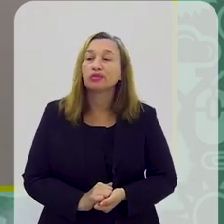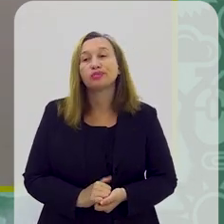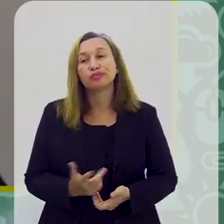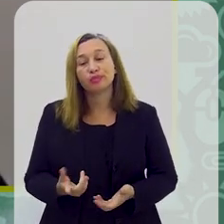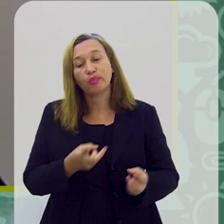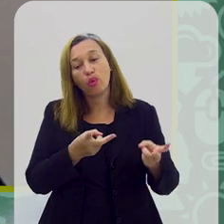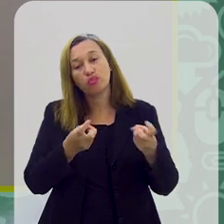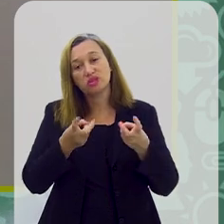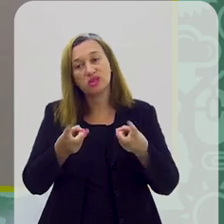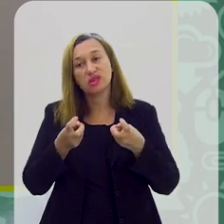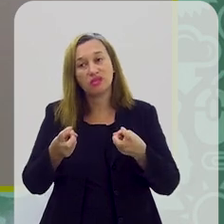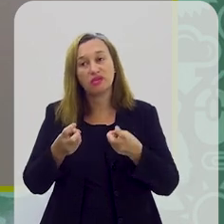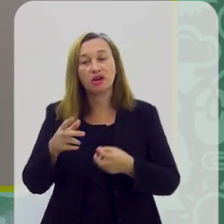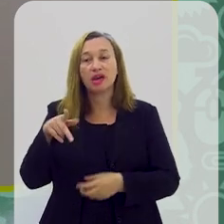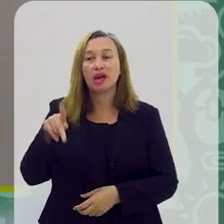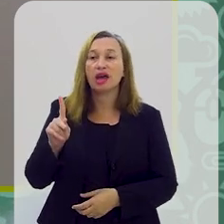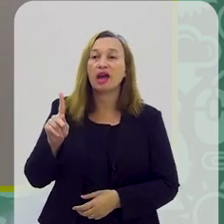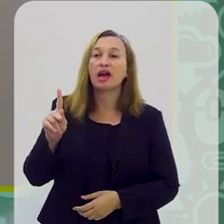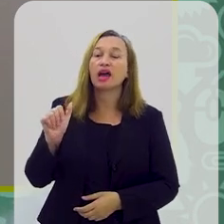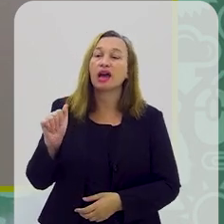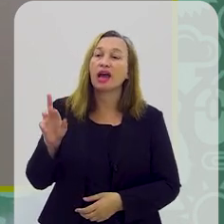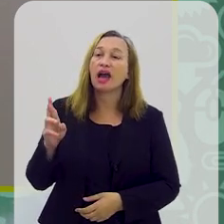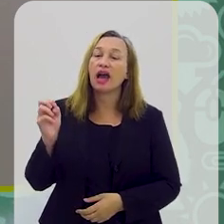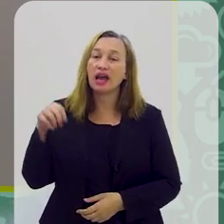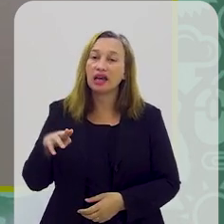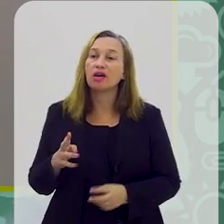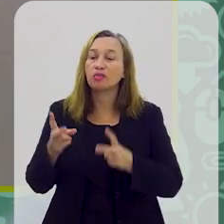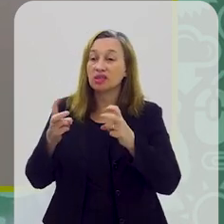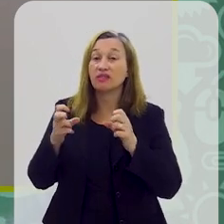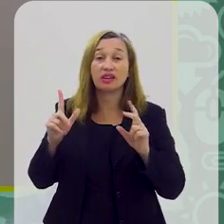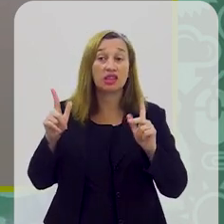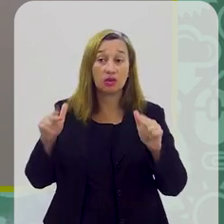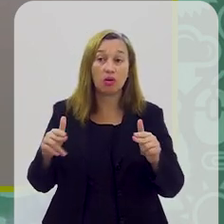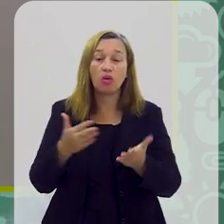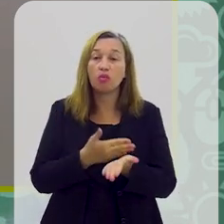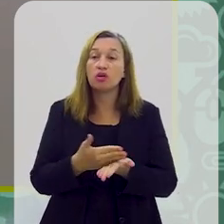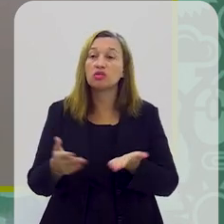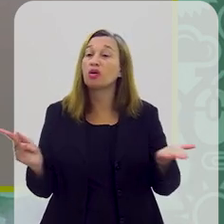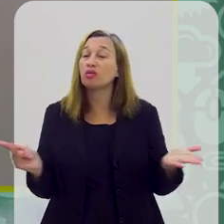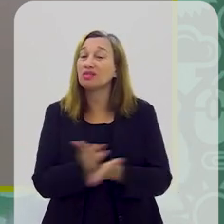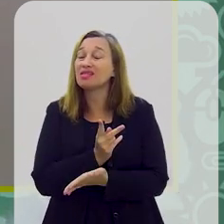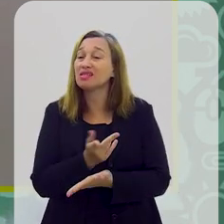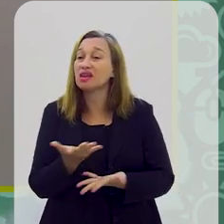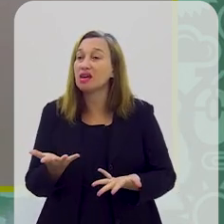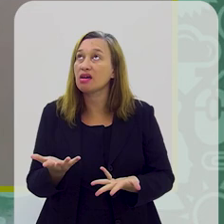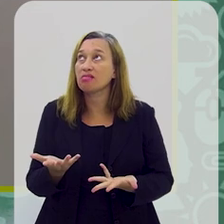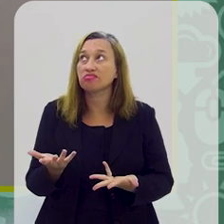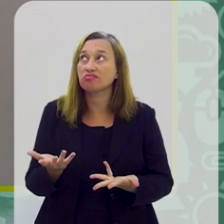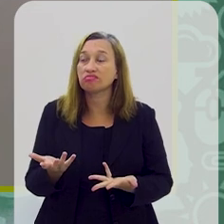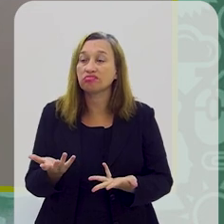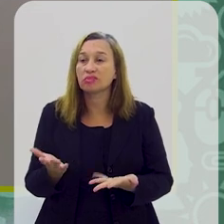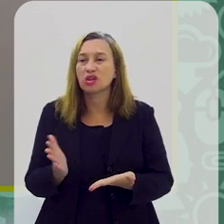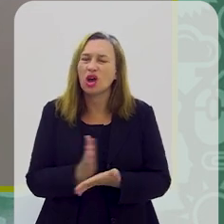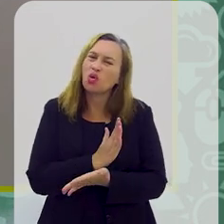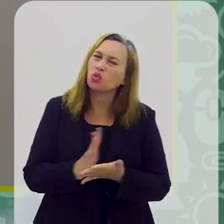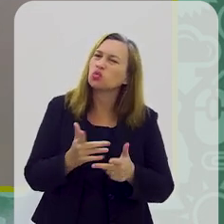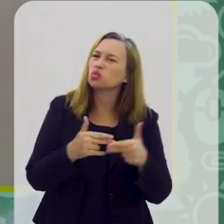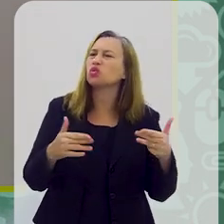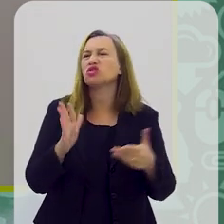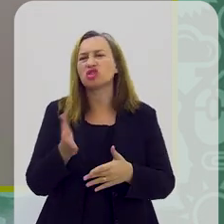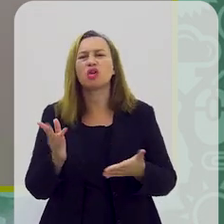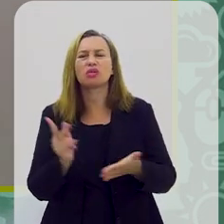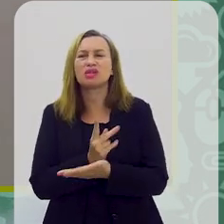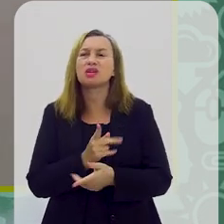acontece? Isso é um fenômeno que a gente veio observando, talvez a Karen tenha observado a mesma coisa, que começou a acontecer, assim,